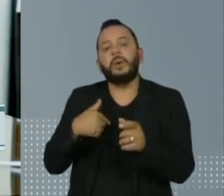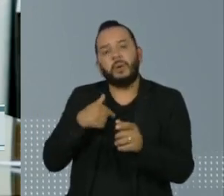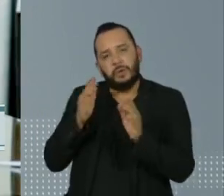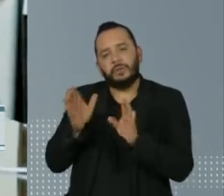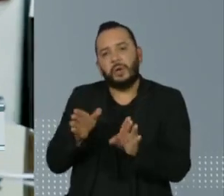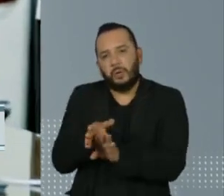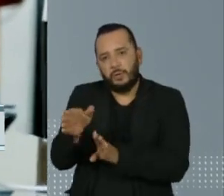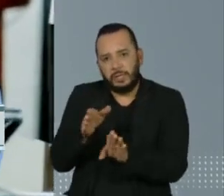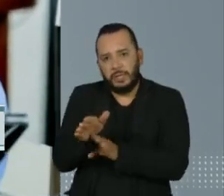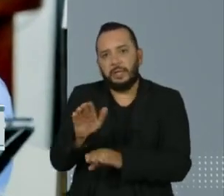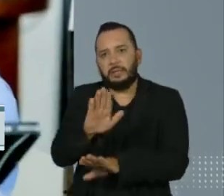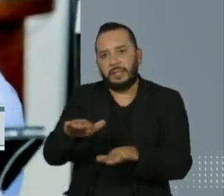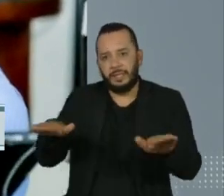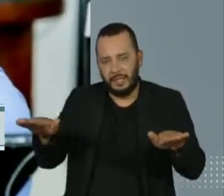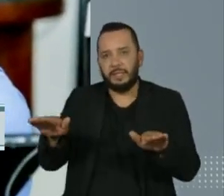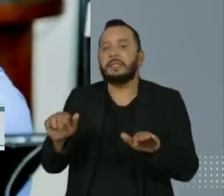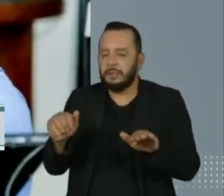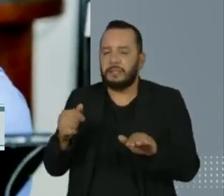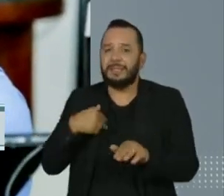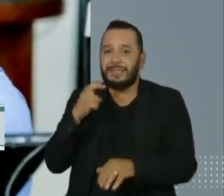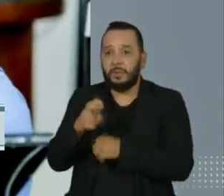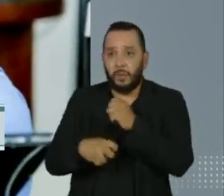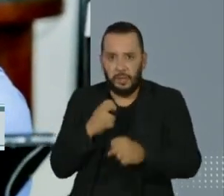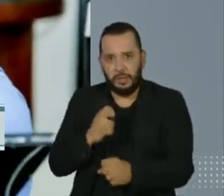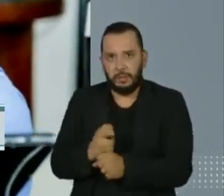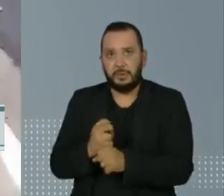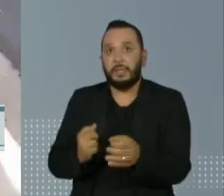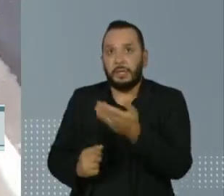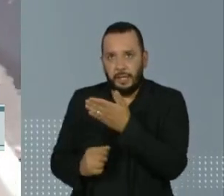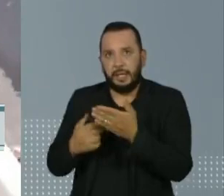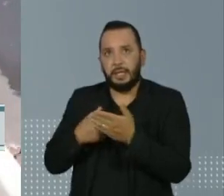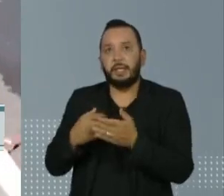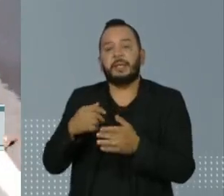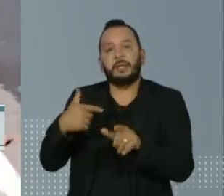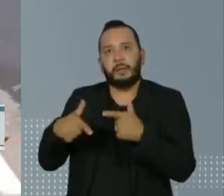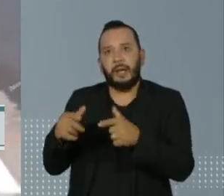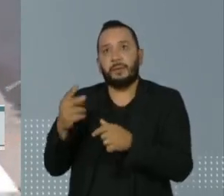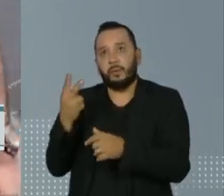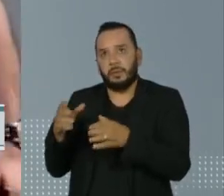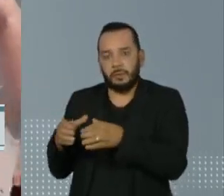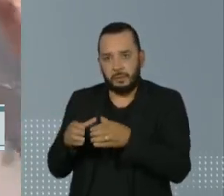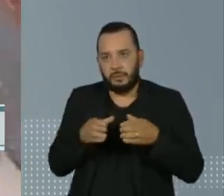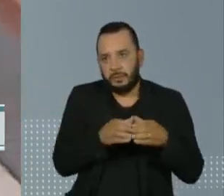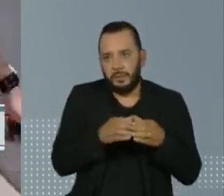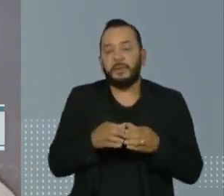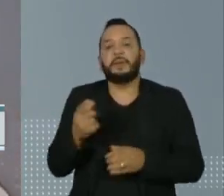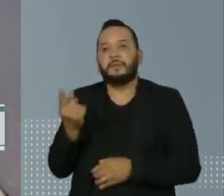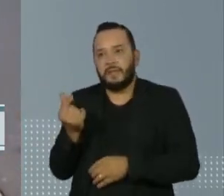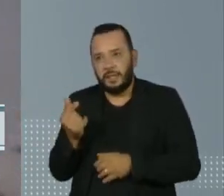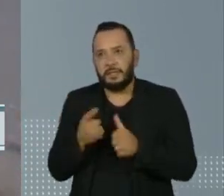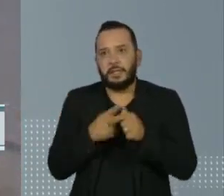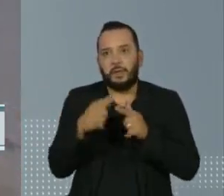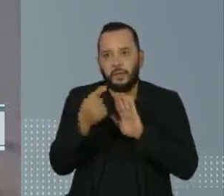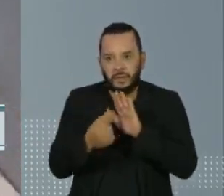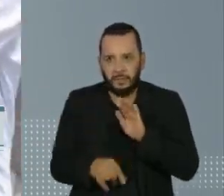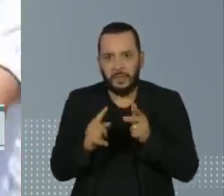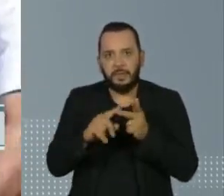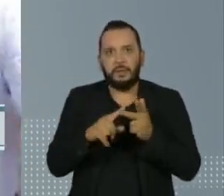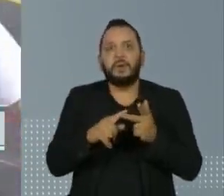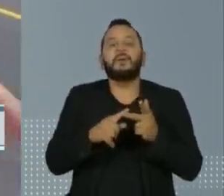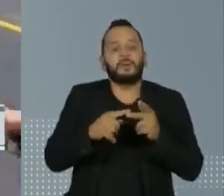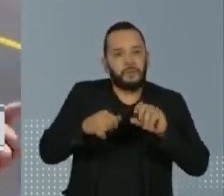por cinco anos como Vereador ele atuava em duas comissões permanentes Finanças e orçamento e fiscalização e controle